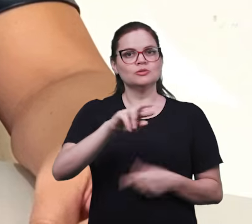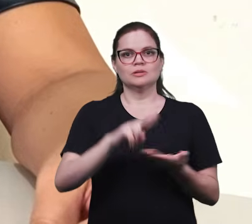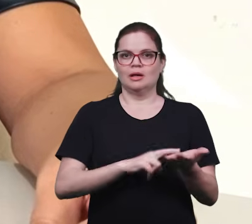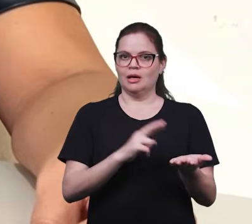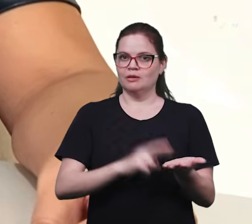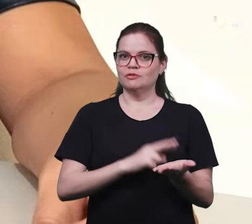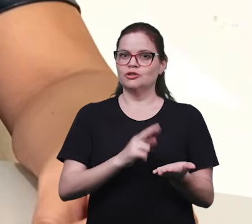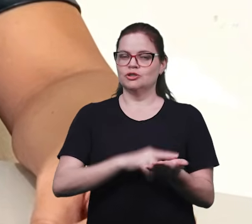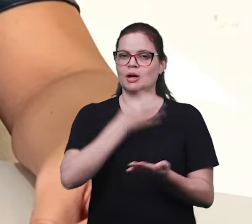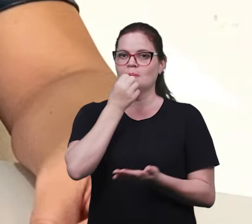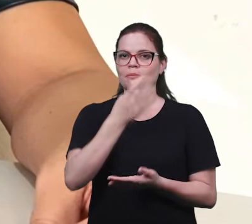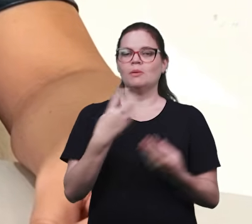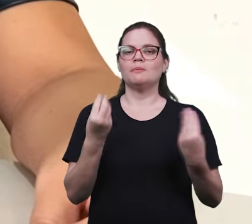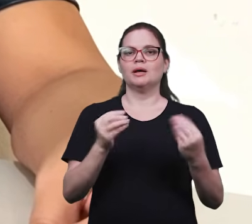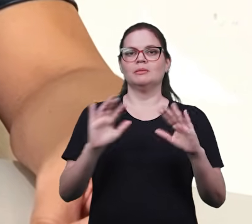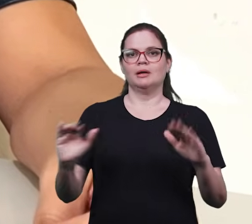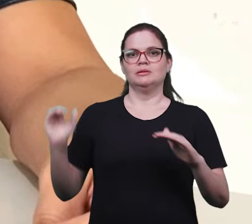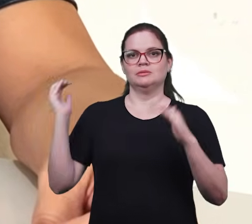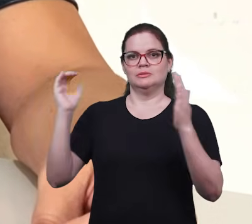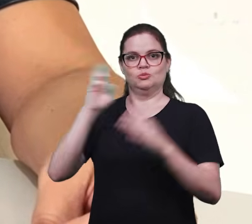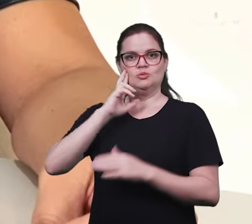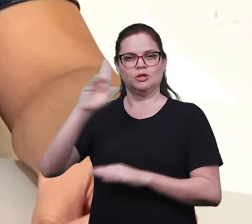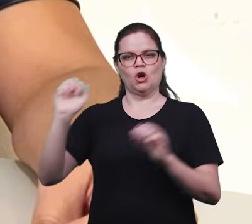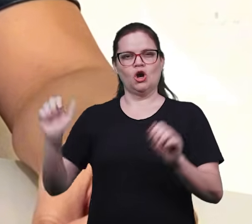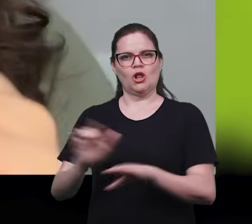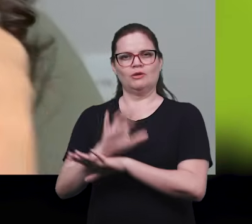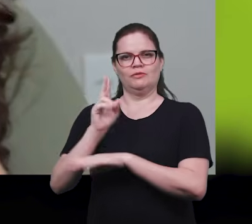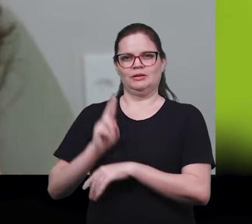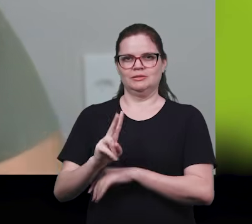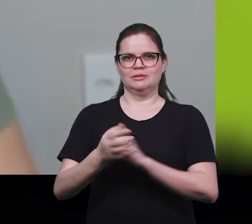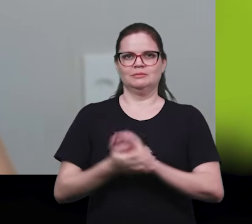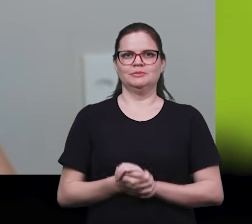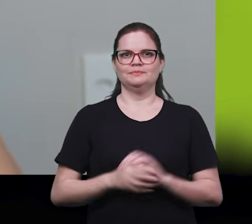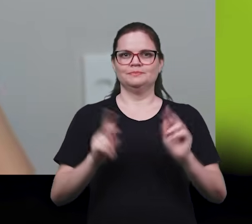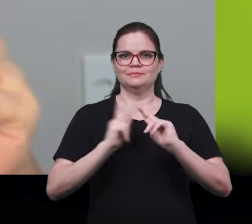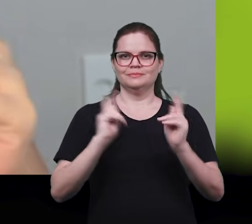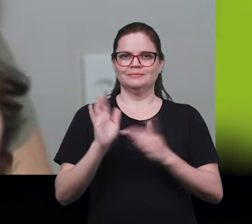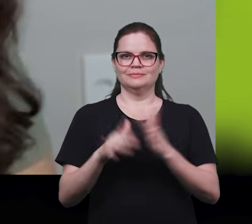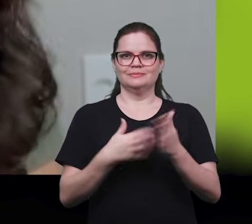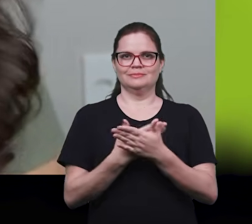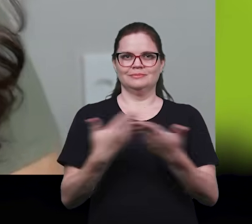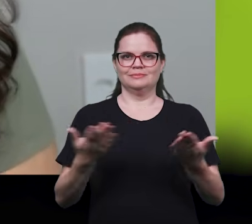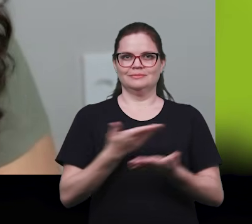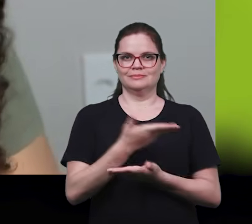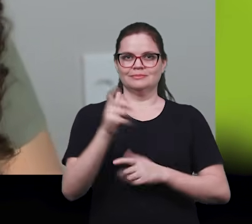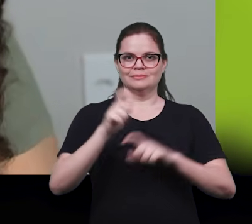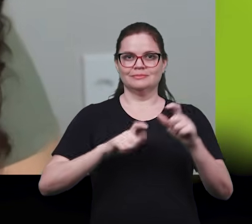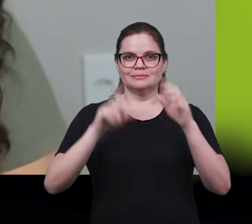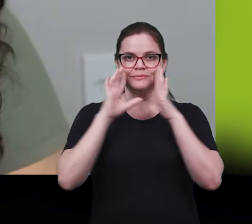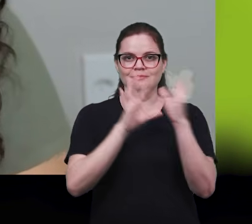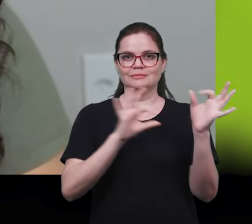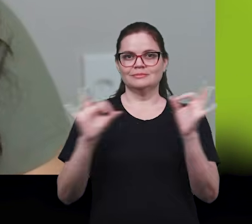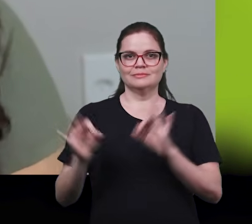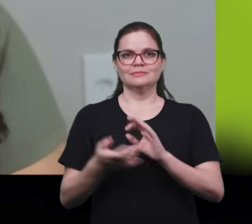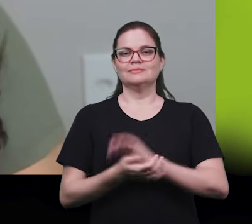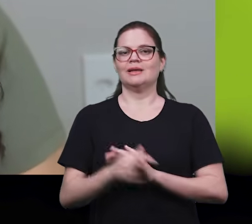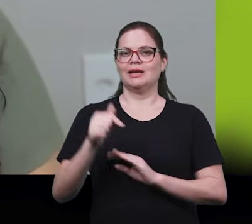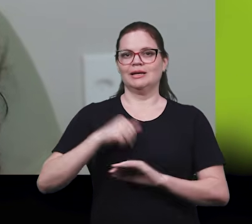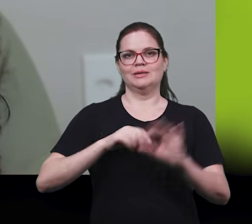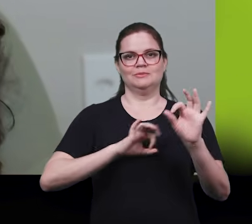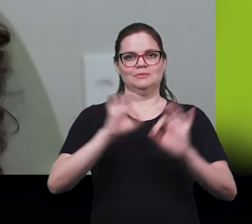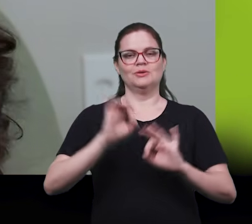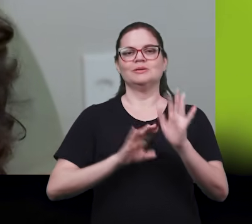recurso para que o nome do Senhor seja assim grandemente glorificado. A paz do Senhor, minhas irmãs, a todos que fazem parte, estão acompanhando o programa